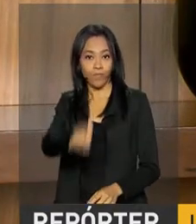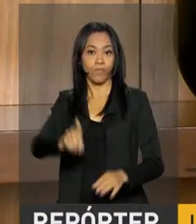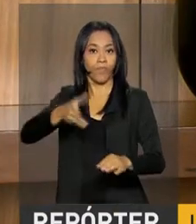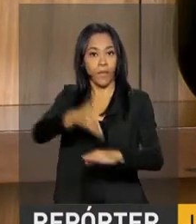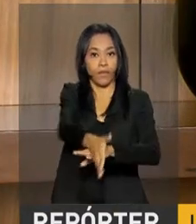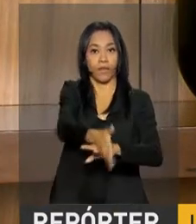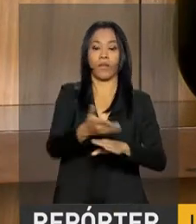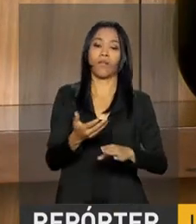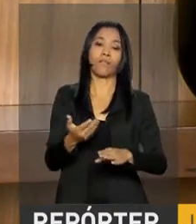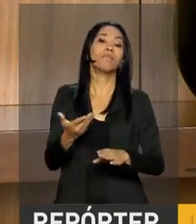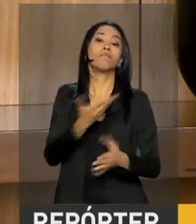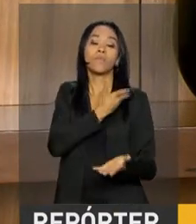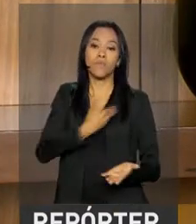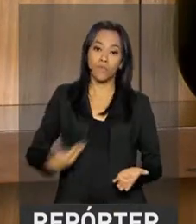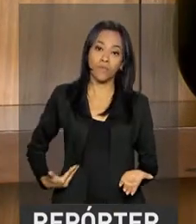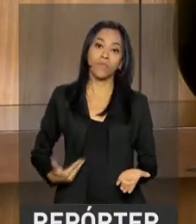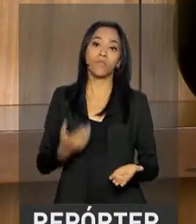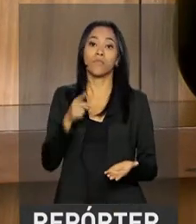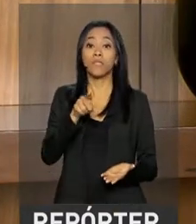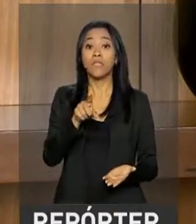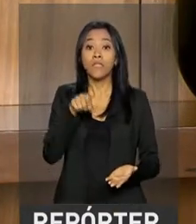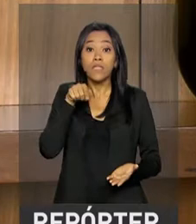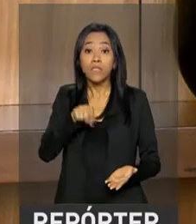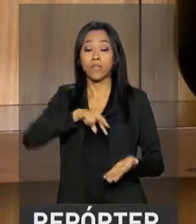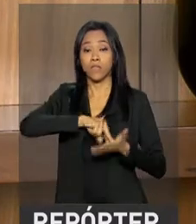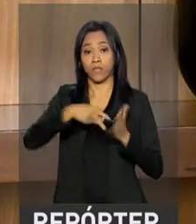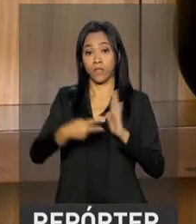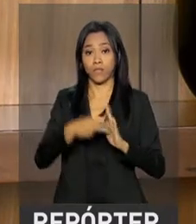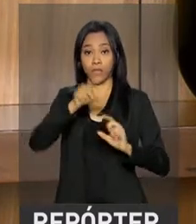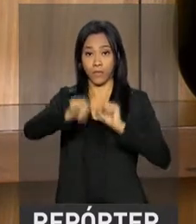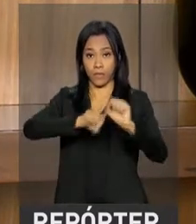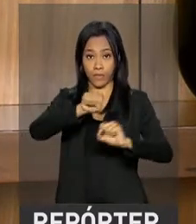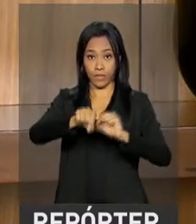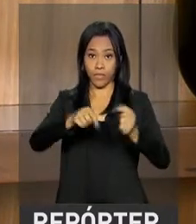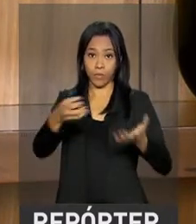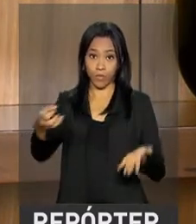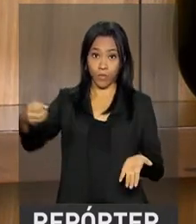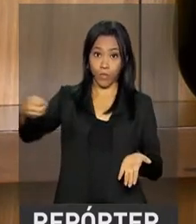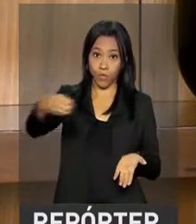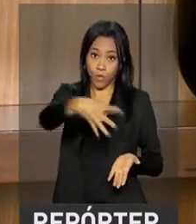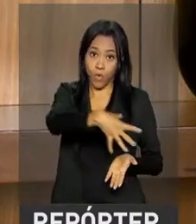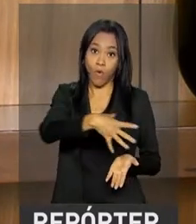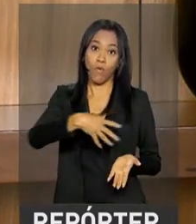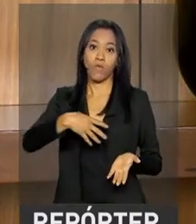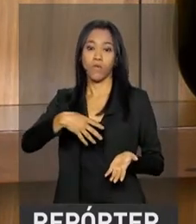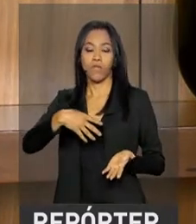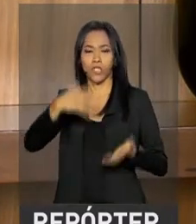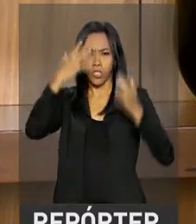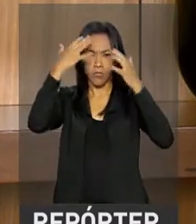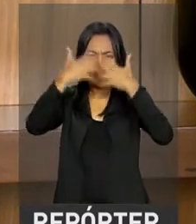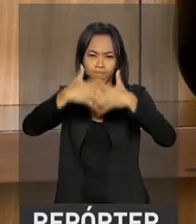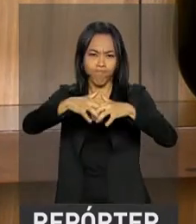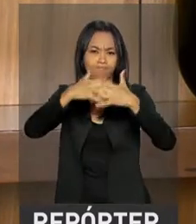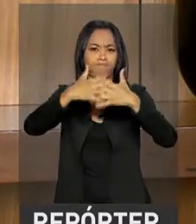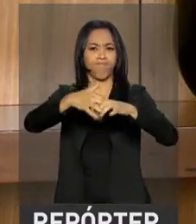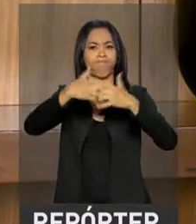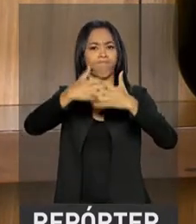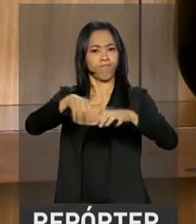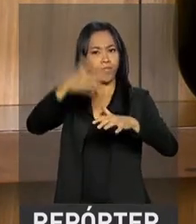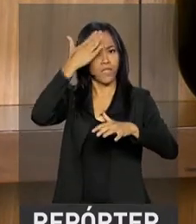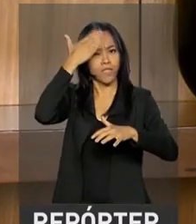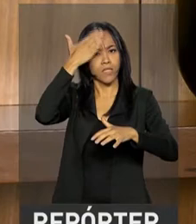no país isso representa para nós uma nova capacidade de empreender na cima em cima dos resultados